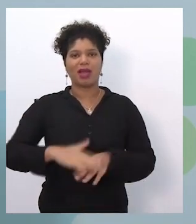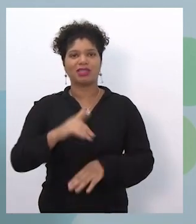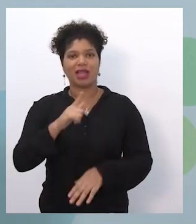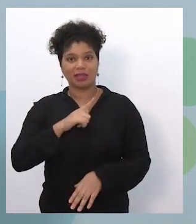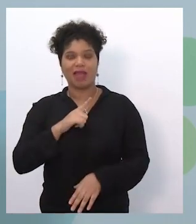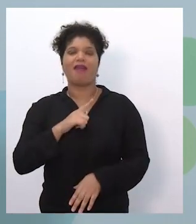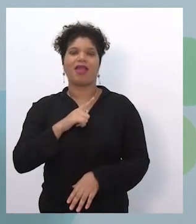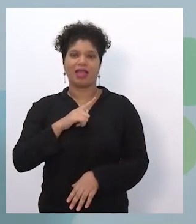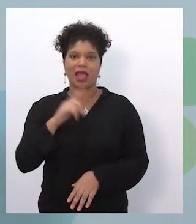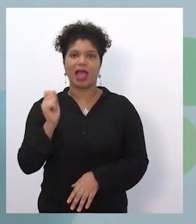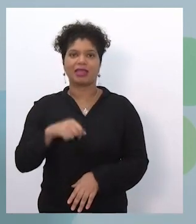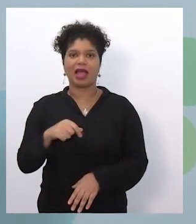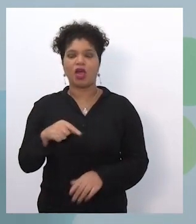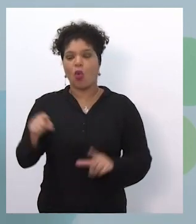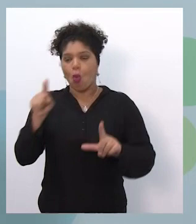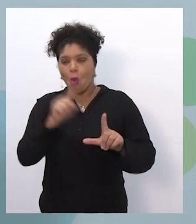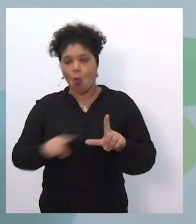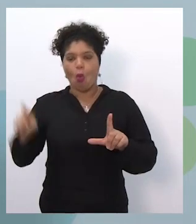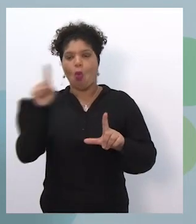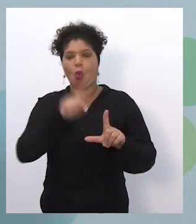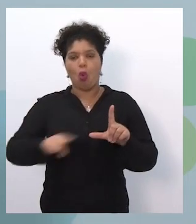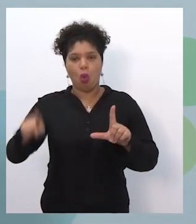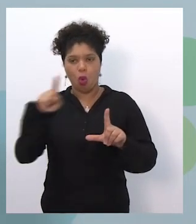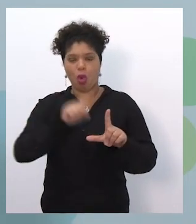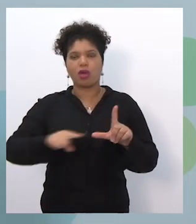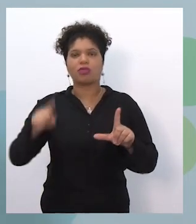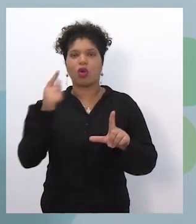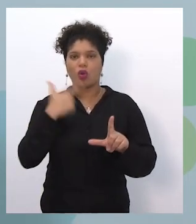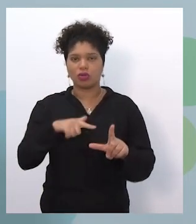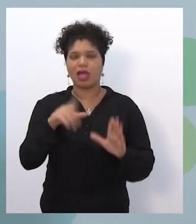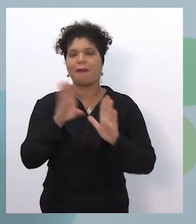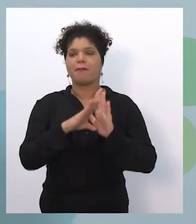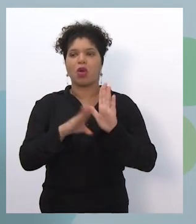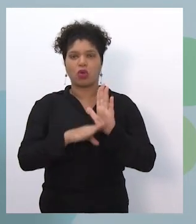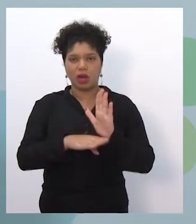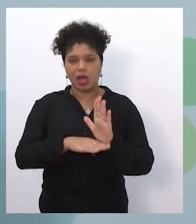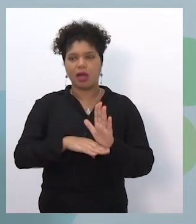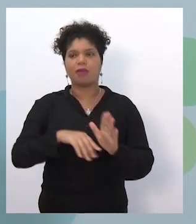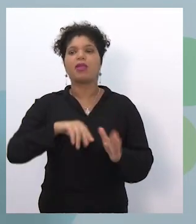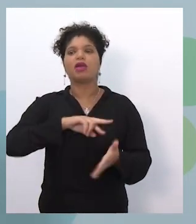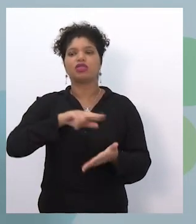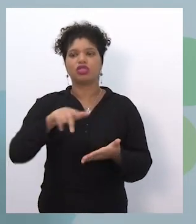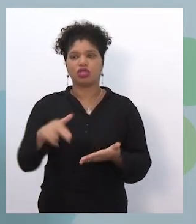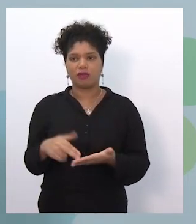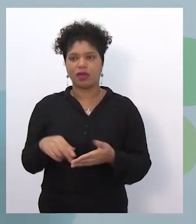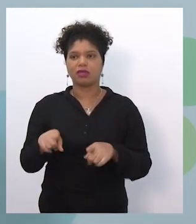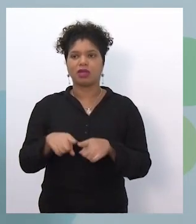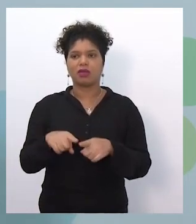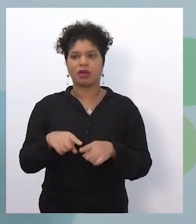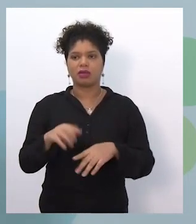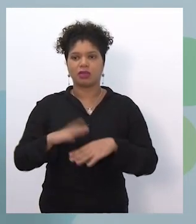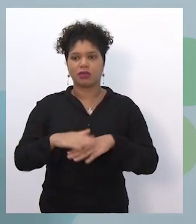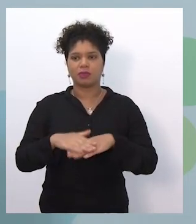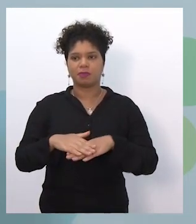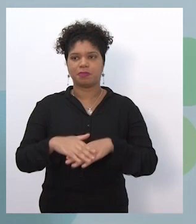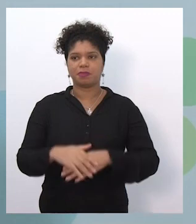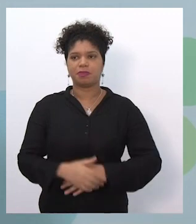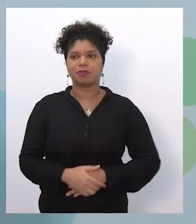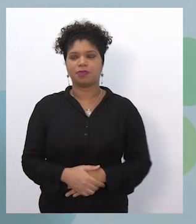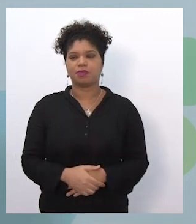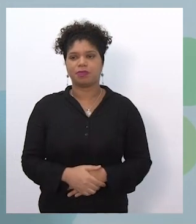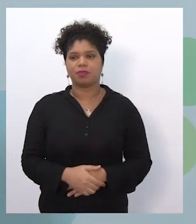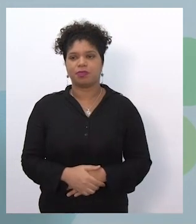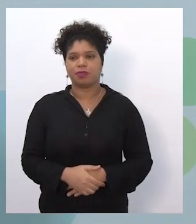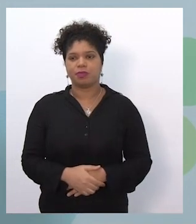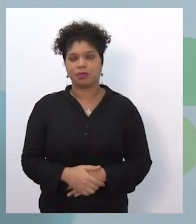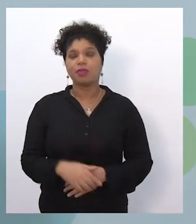conseguir processar, né, mais programas, mais tarefas ao mesmo tempo. Então, eu